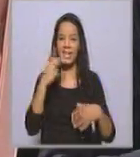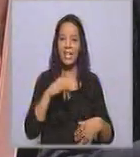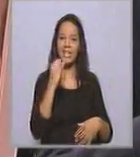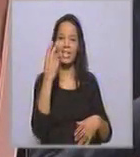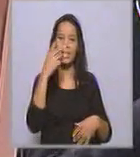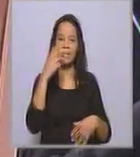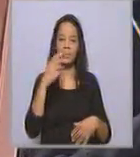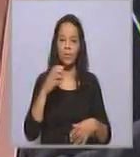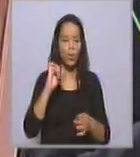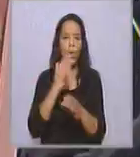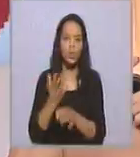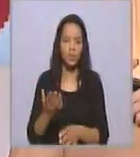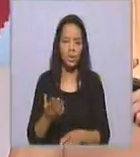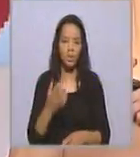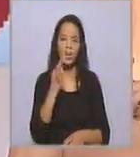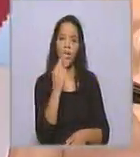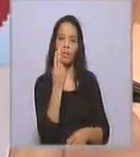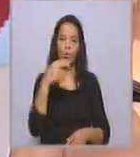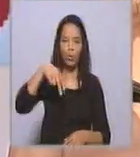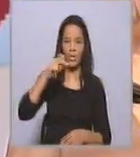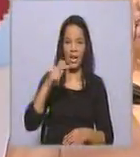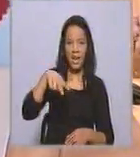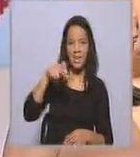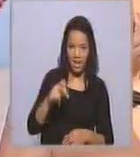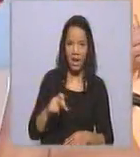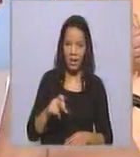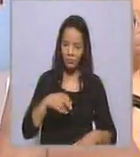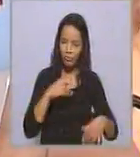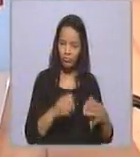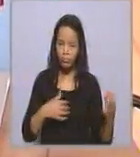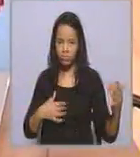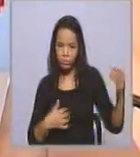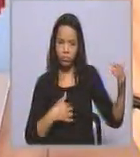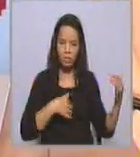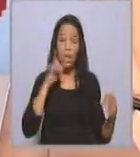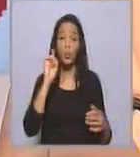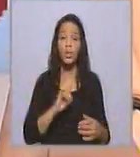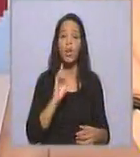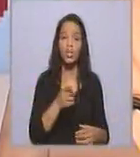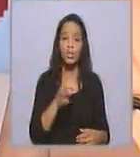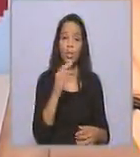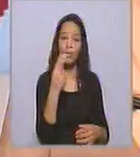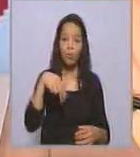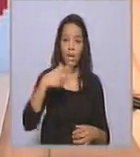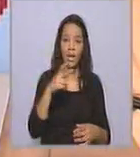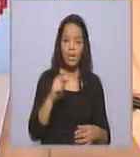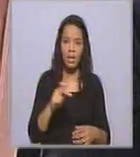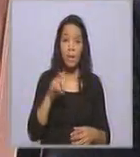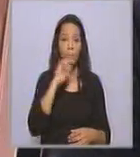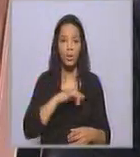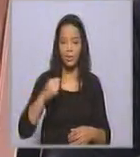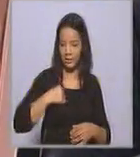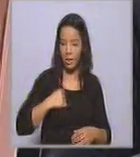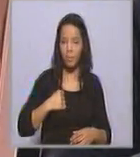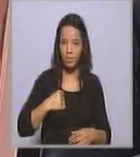Não, escolhe-me outra. Outra. Dança de ventre, não. Funaná, bem retomado. Mas eu é mais. Qual é o dia para o Funaná? Tu como gosta, o dia de Funaná pode ser